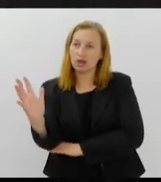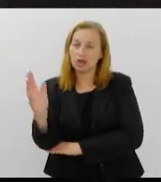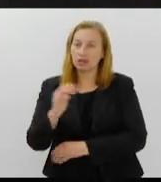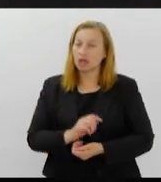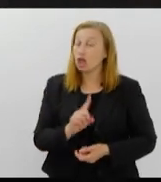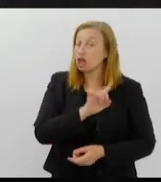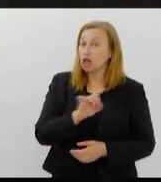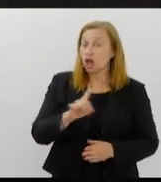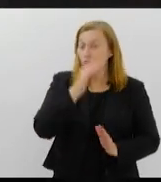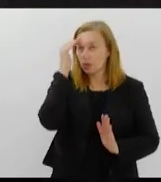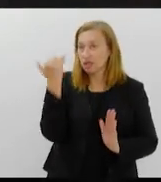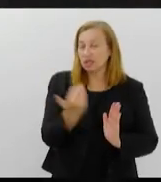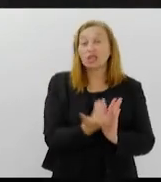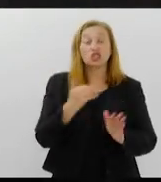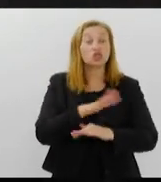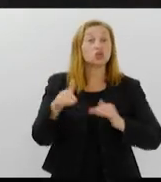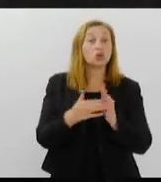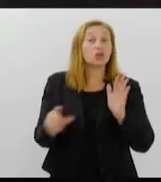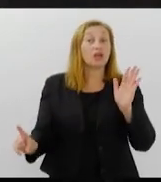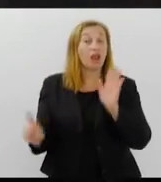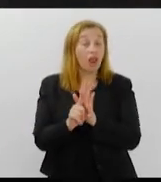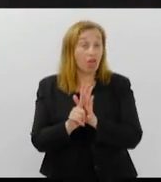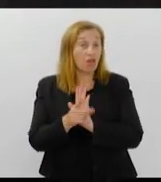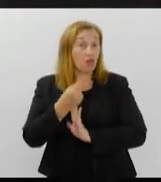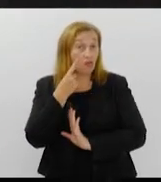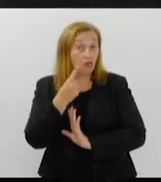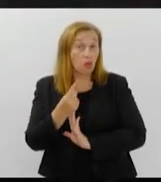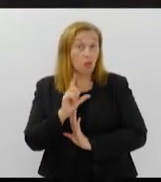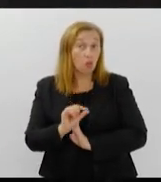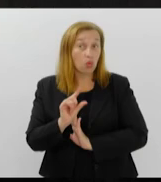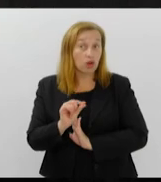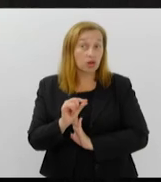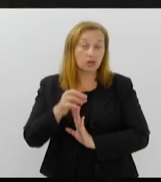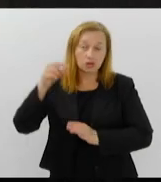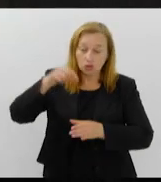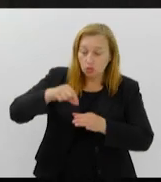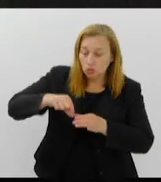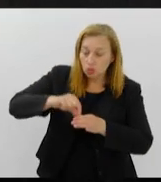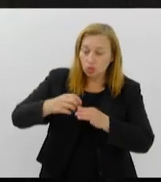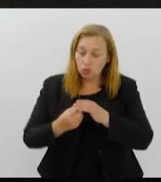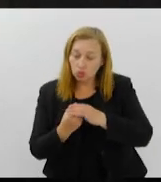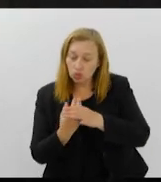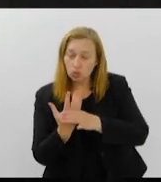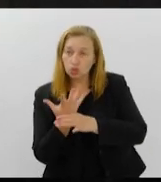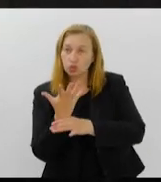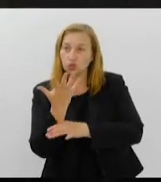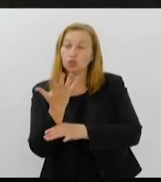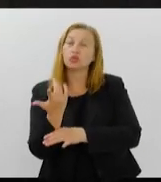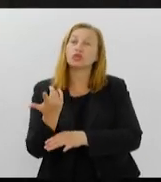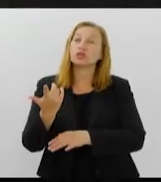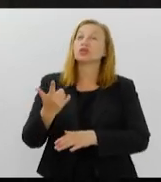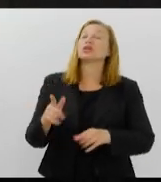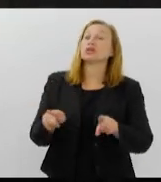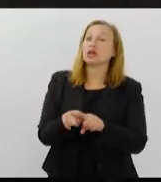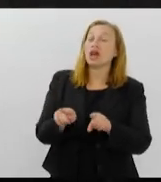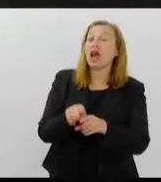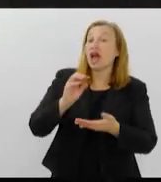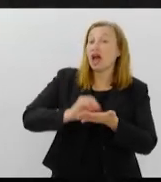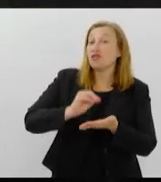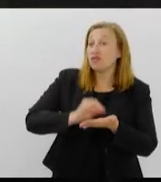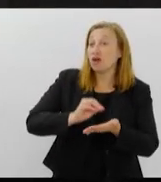não cumprimento de toda a legislação que prevê reflorestamento, a falta de dragagem desses